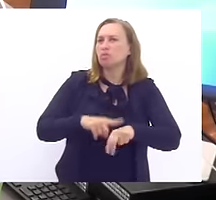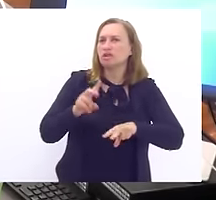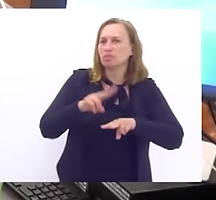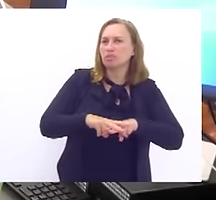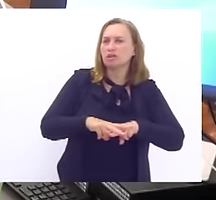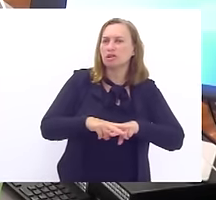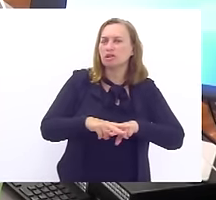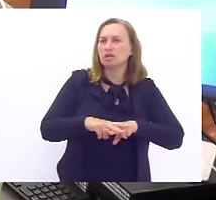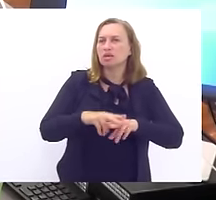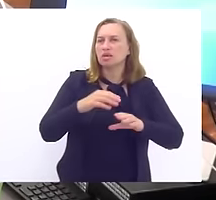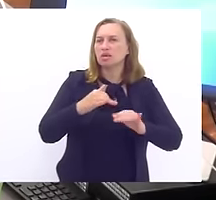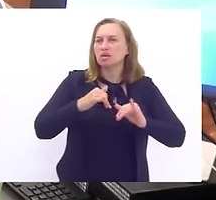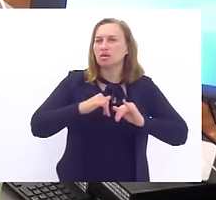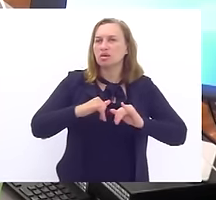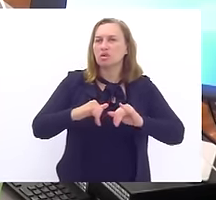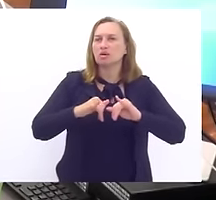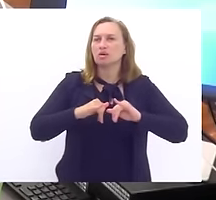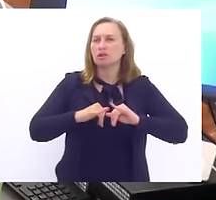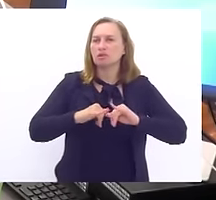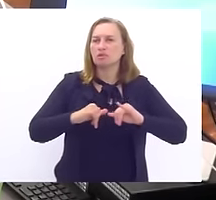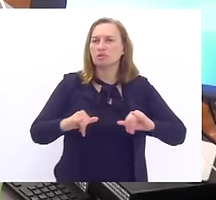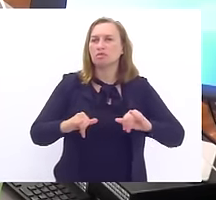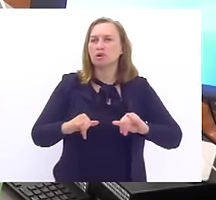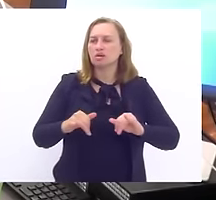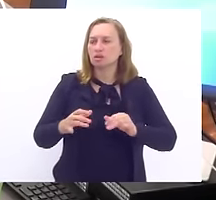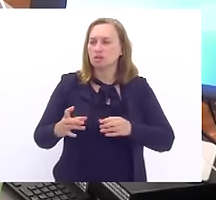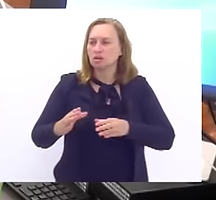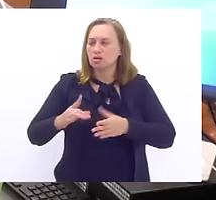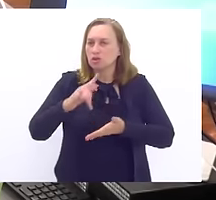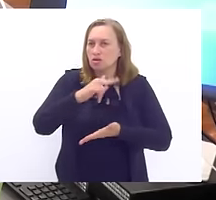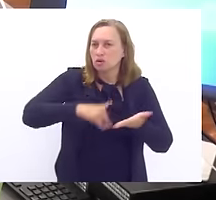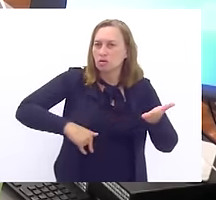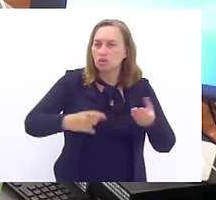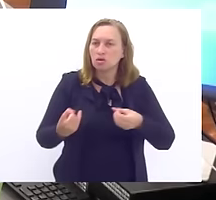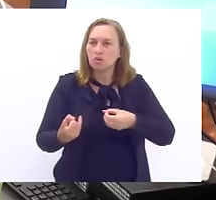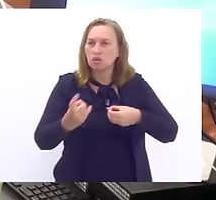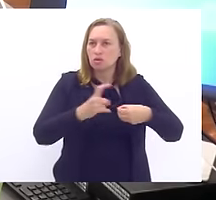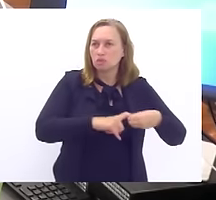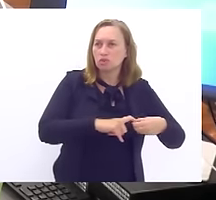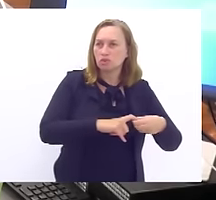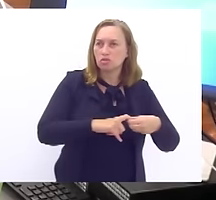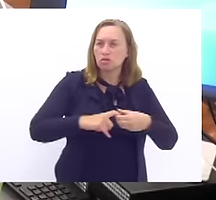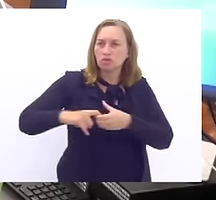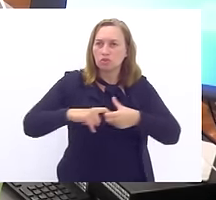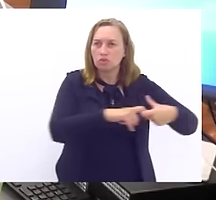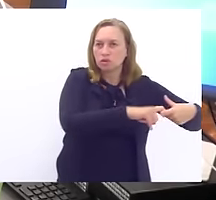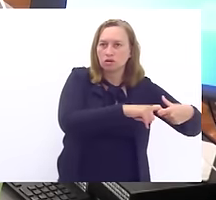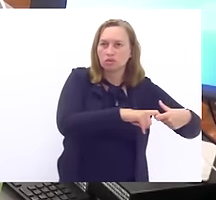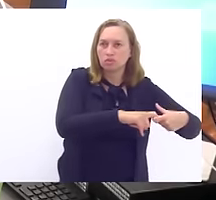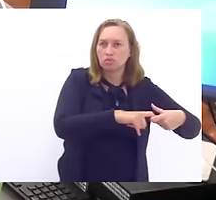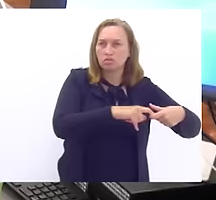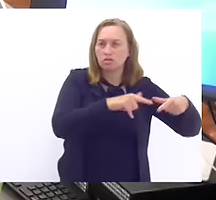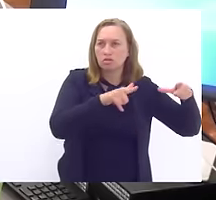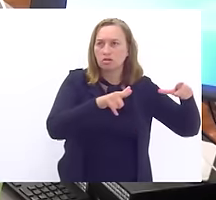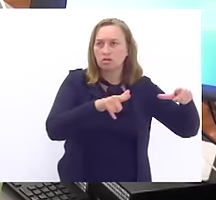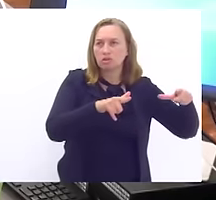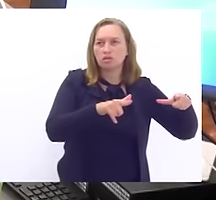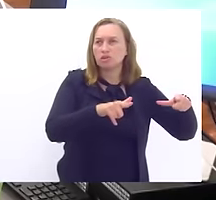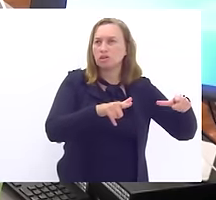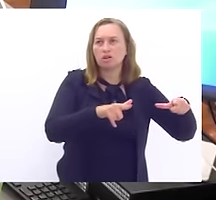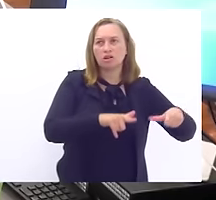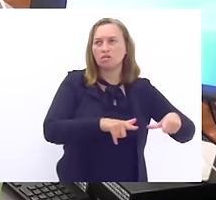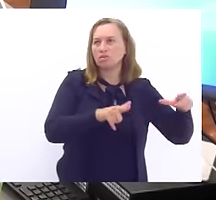é emitida a guia de recolhimento do veículo na guia é indicado o pátio para onde esse veículo está indo isso não